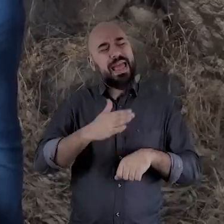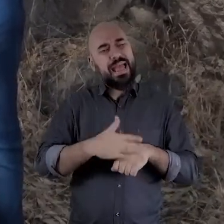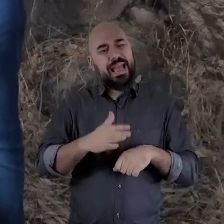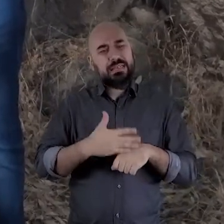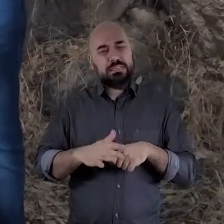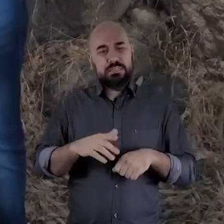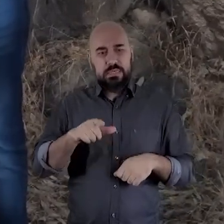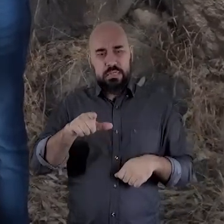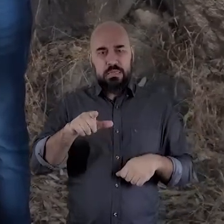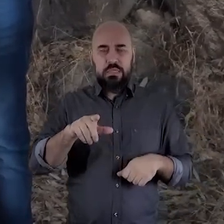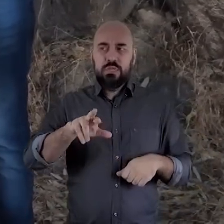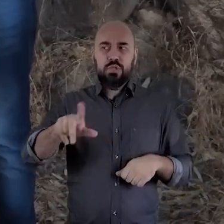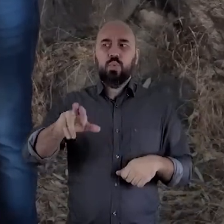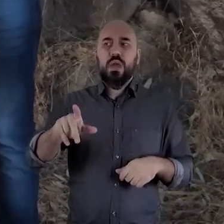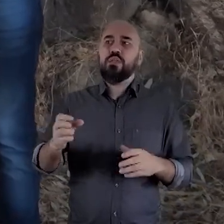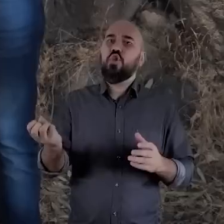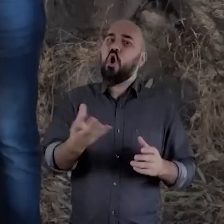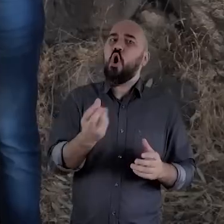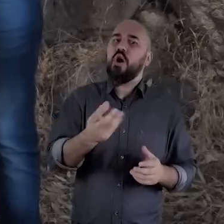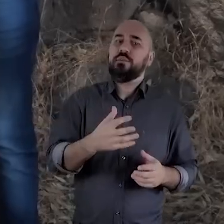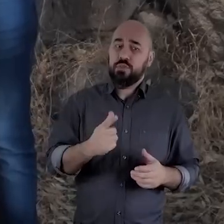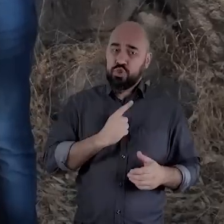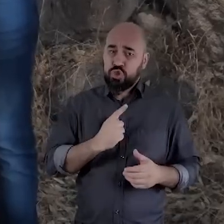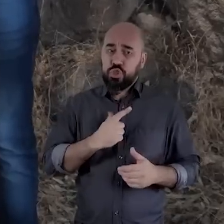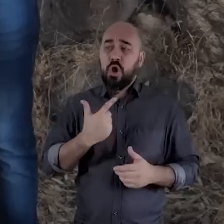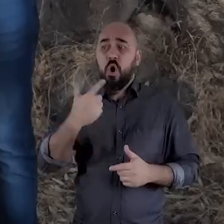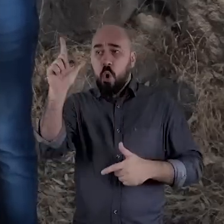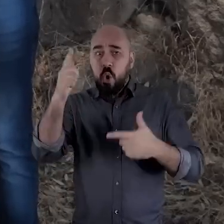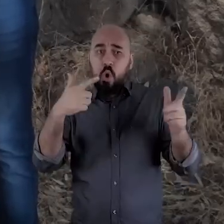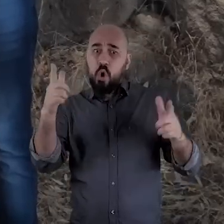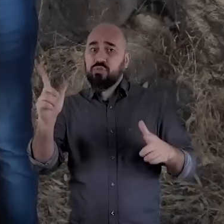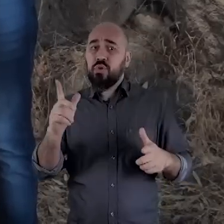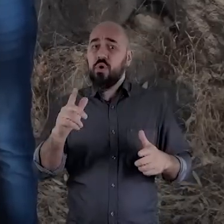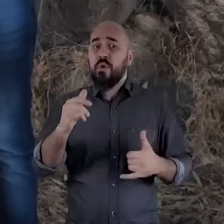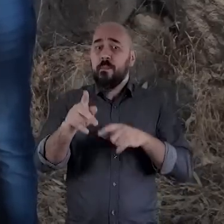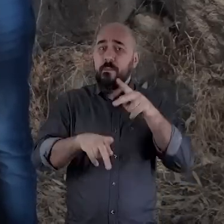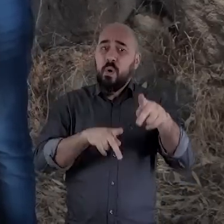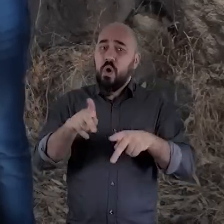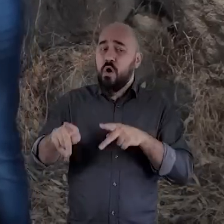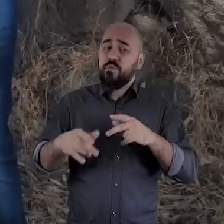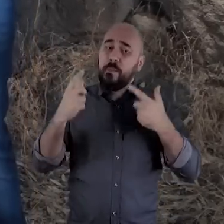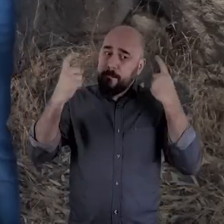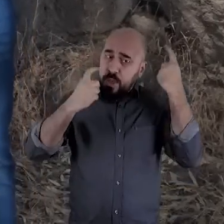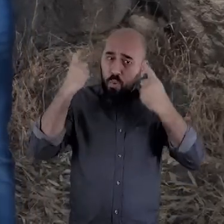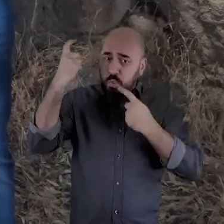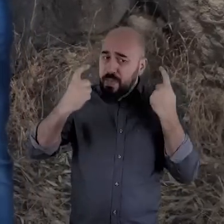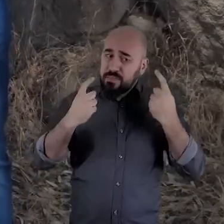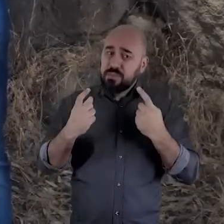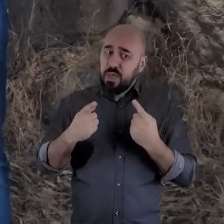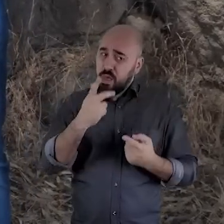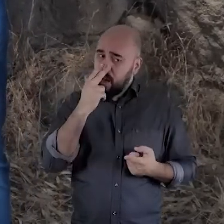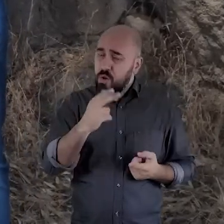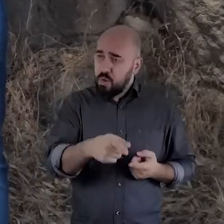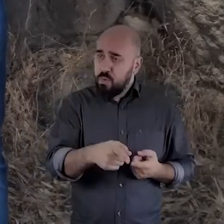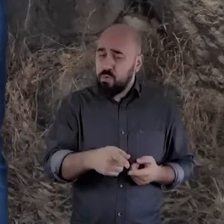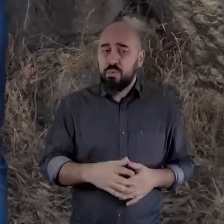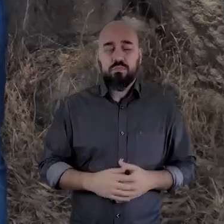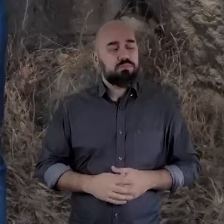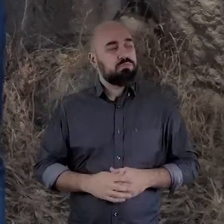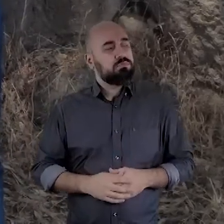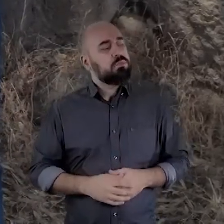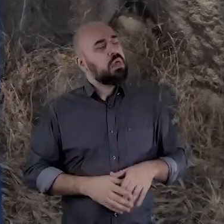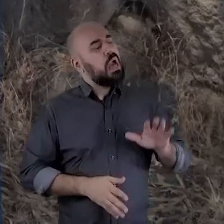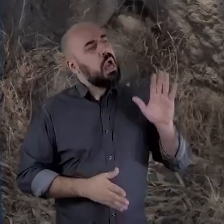são inéditas. Outros povos tinham preocupações similares, não é isso? Agora, professor, eu sei também que nessa parte